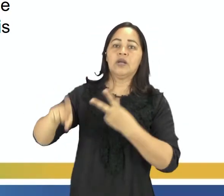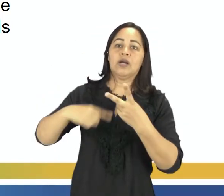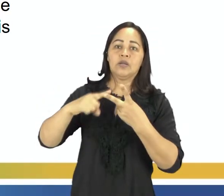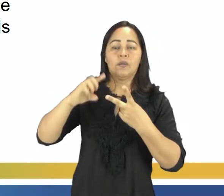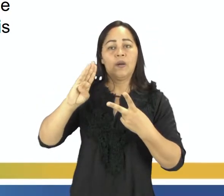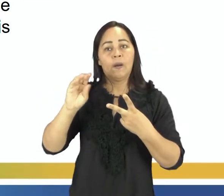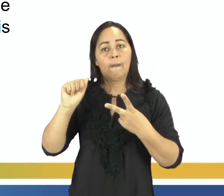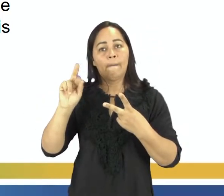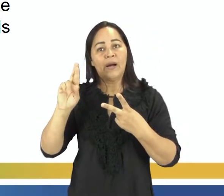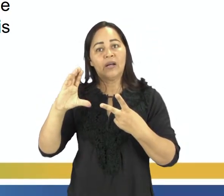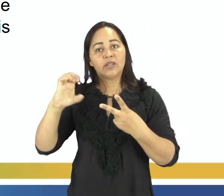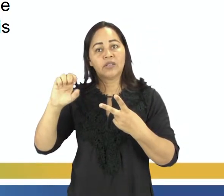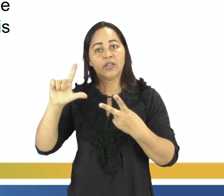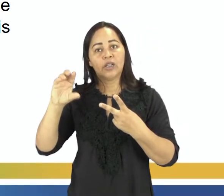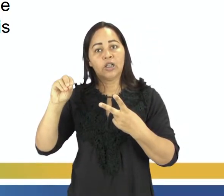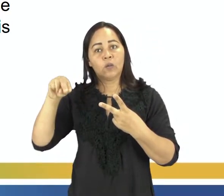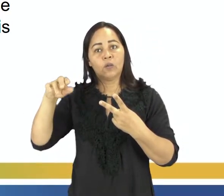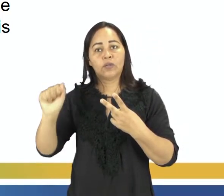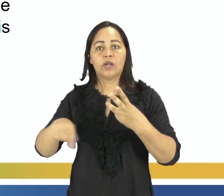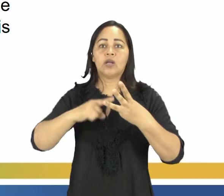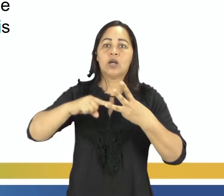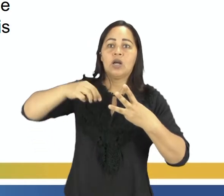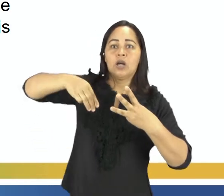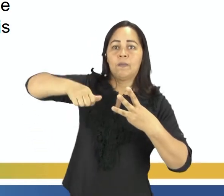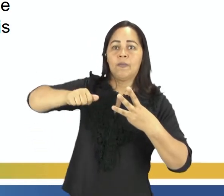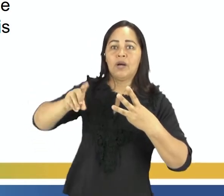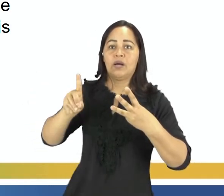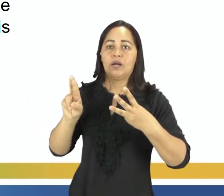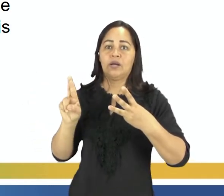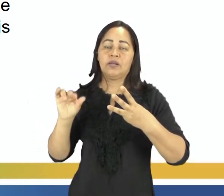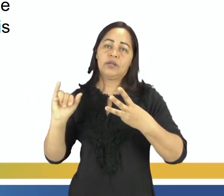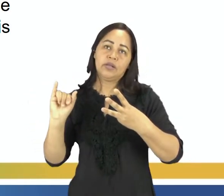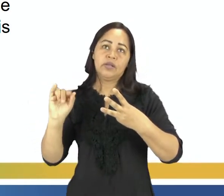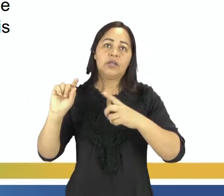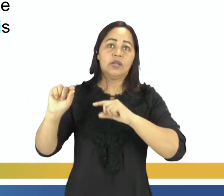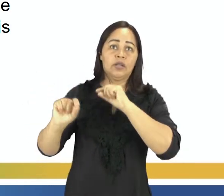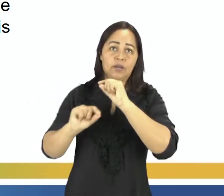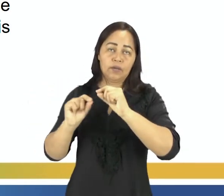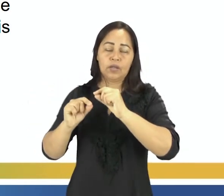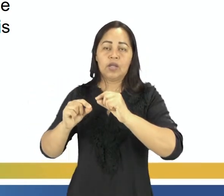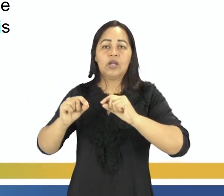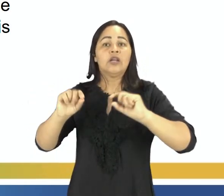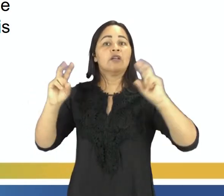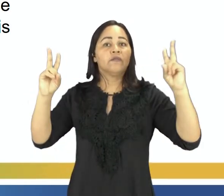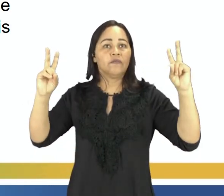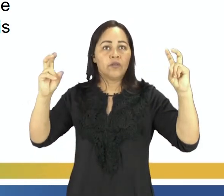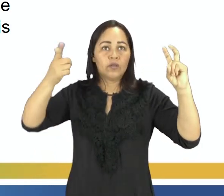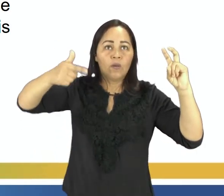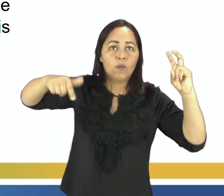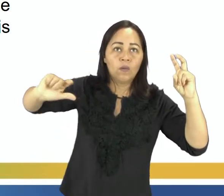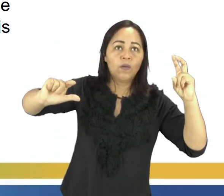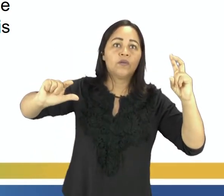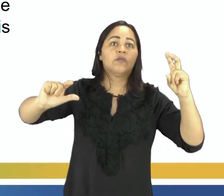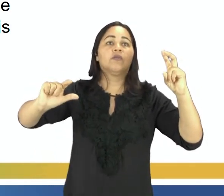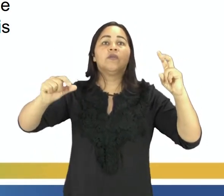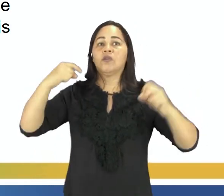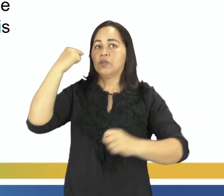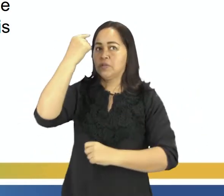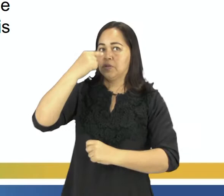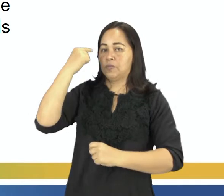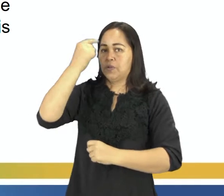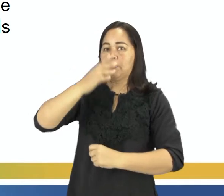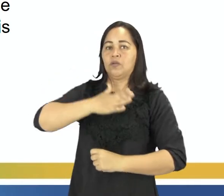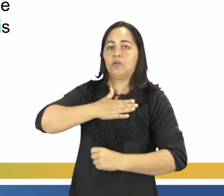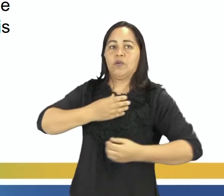Madrid. A Guerra Civil Espanhola lhe inspirou a obra Espanha nel Corazón, de 1937, e determinou